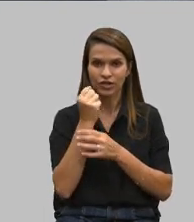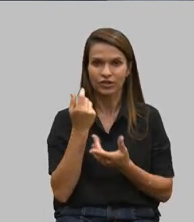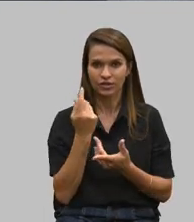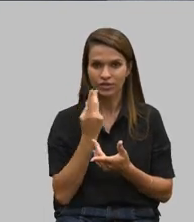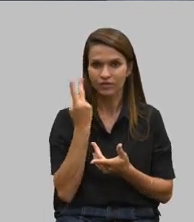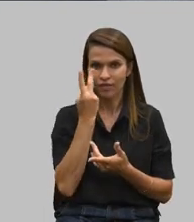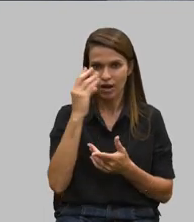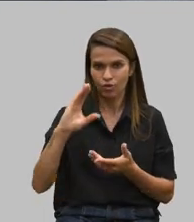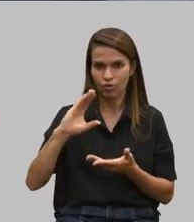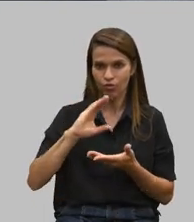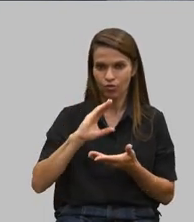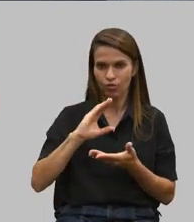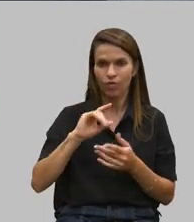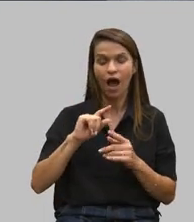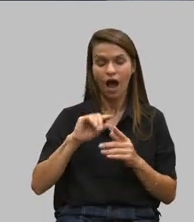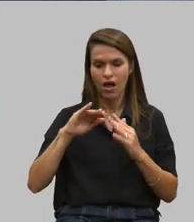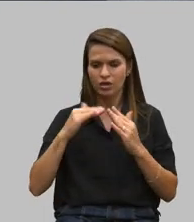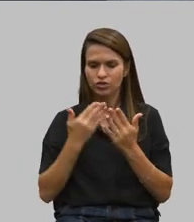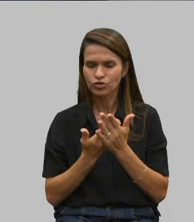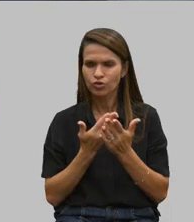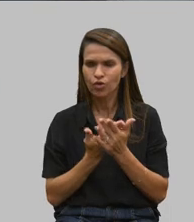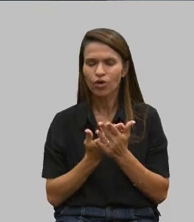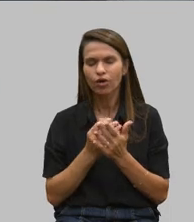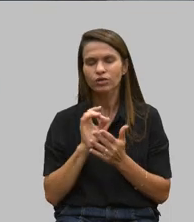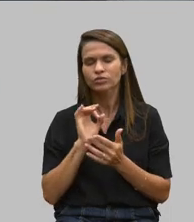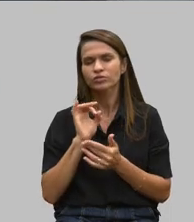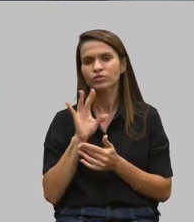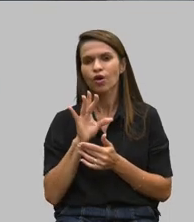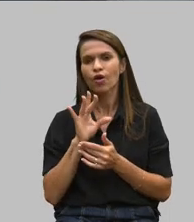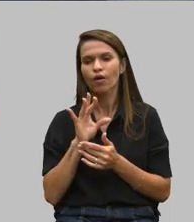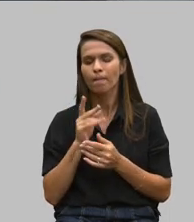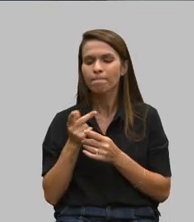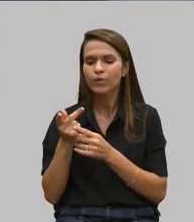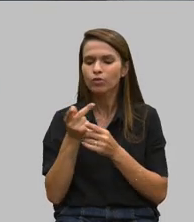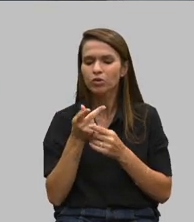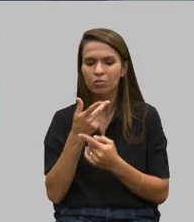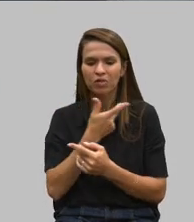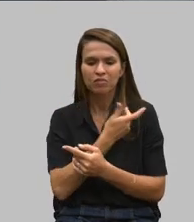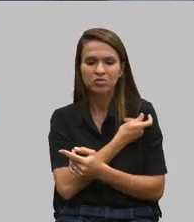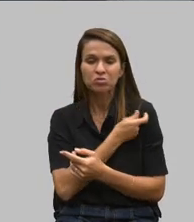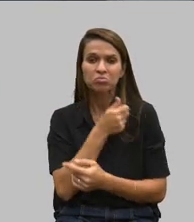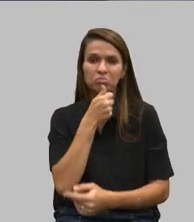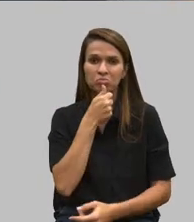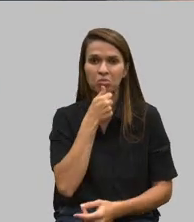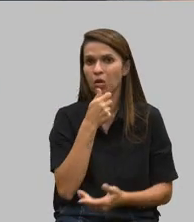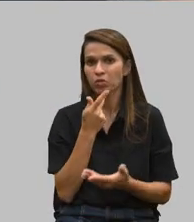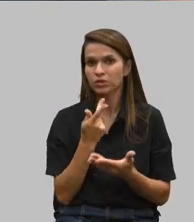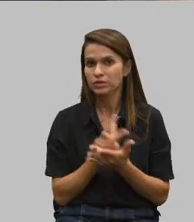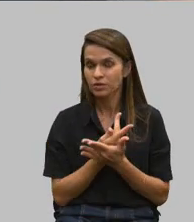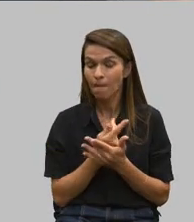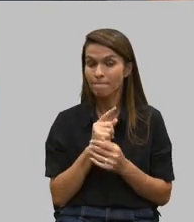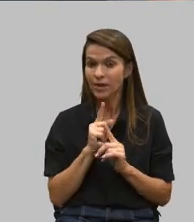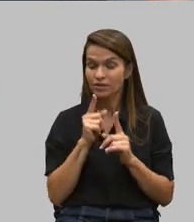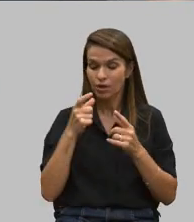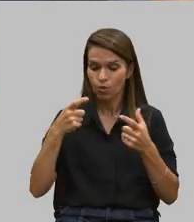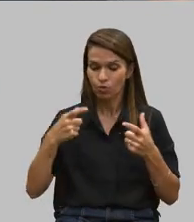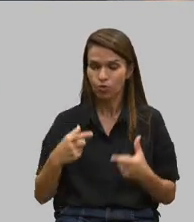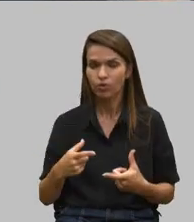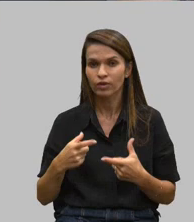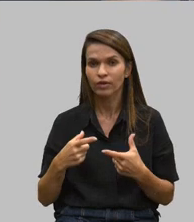não é só um papel de buscar por exemplo uma vacinação que não aconteceu mas é o local da gente